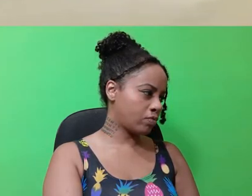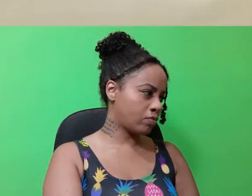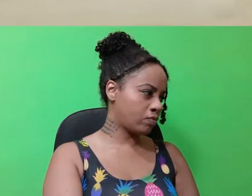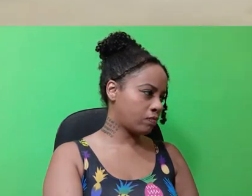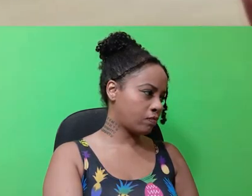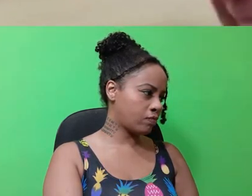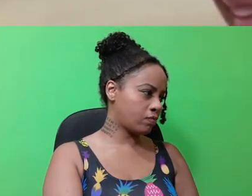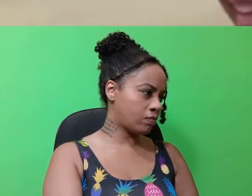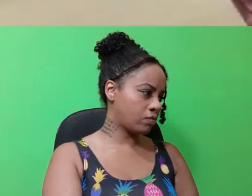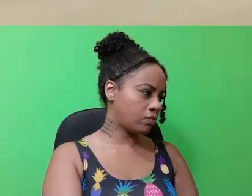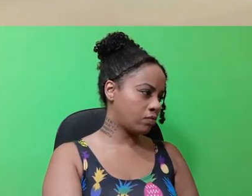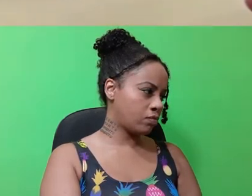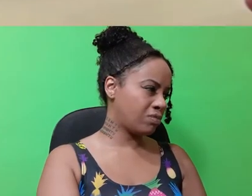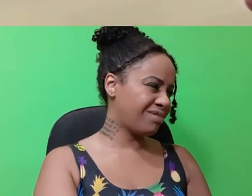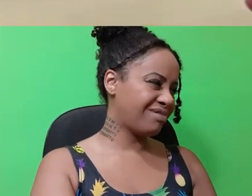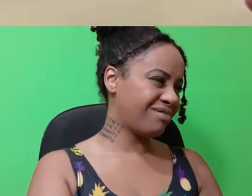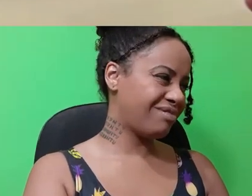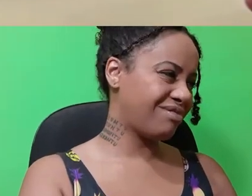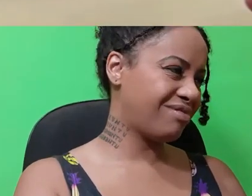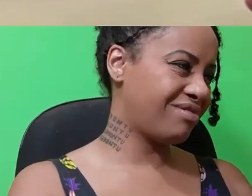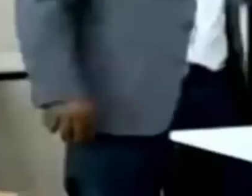tem que retornar. Não retorna, não.